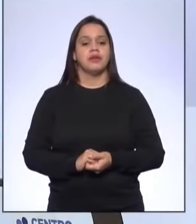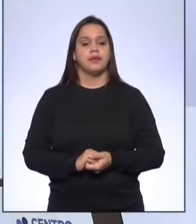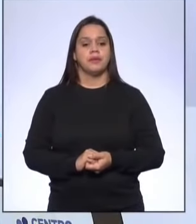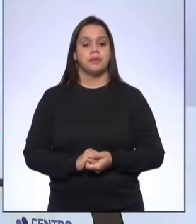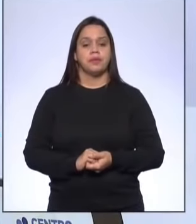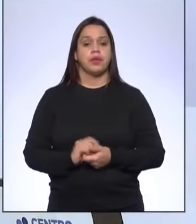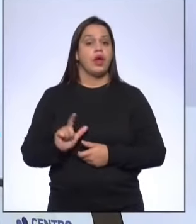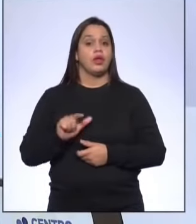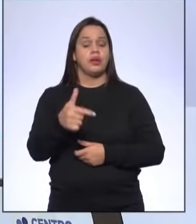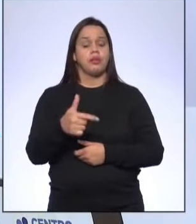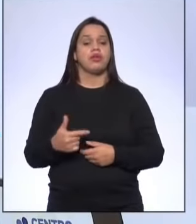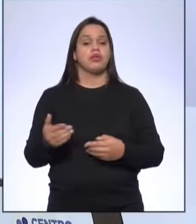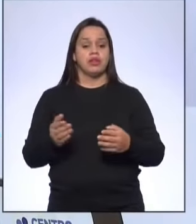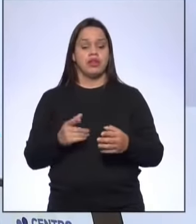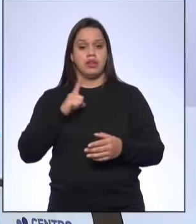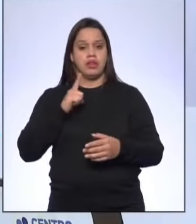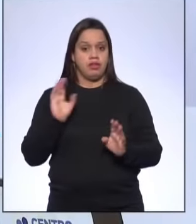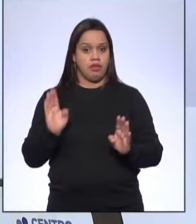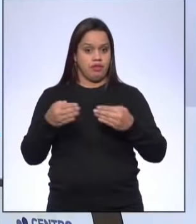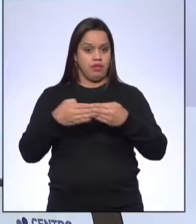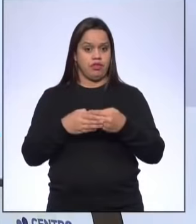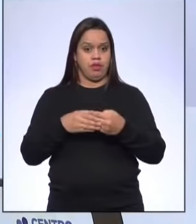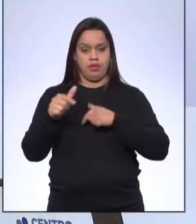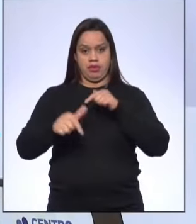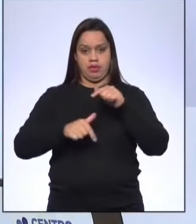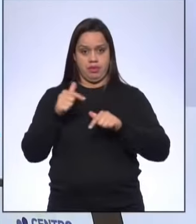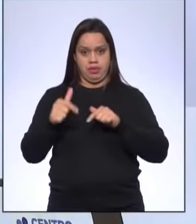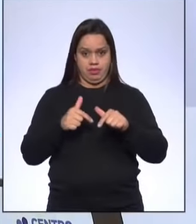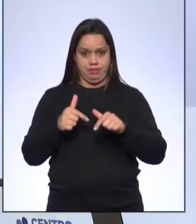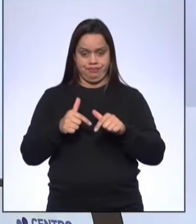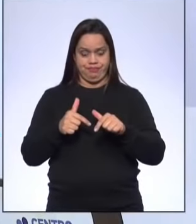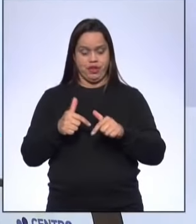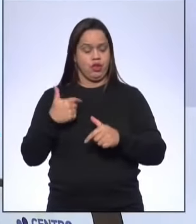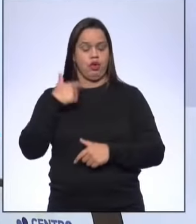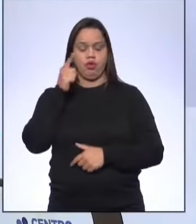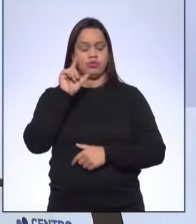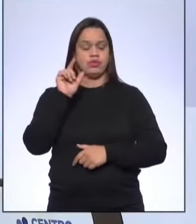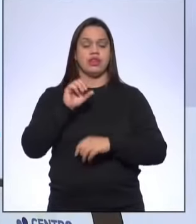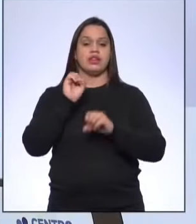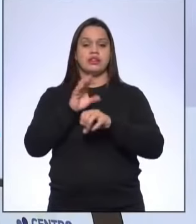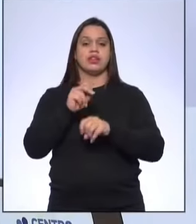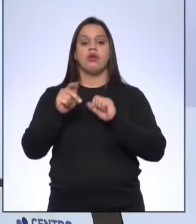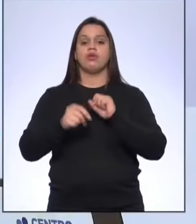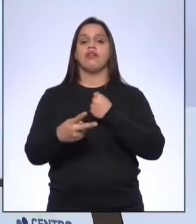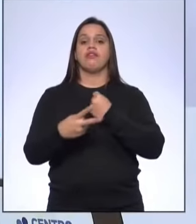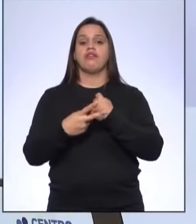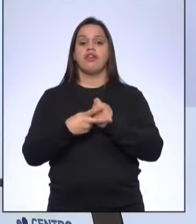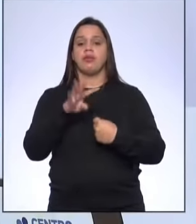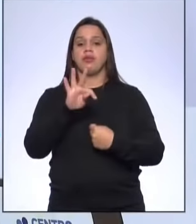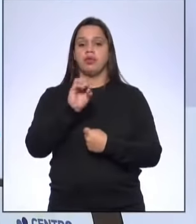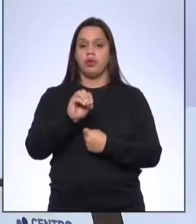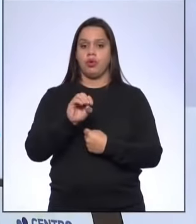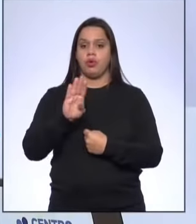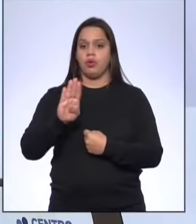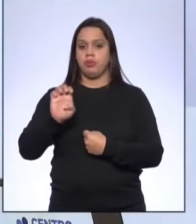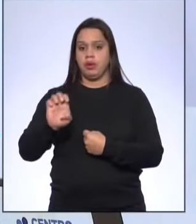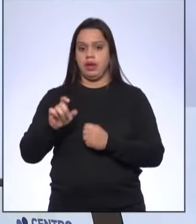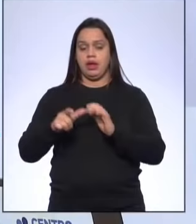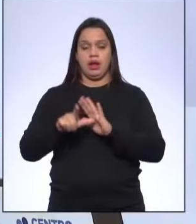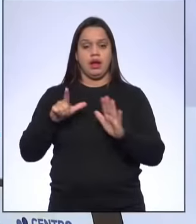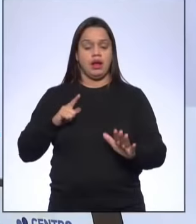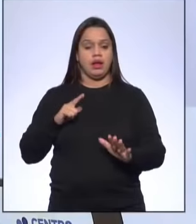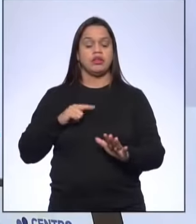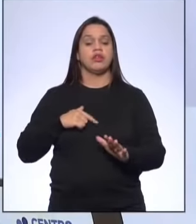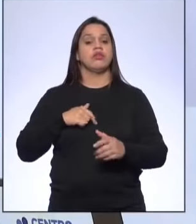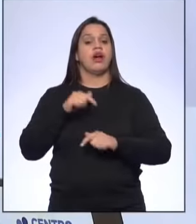quando aconteceu o fechamento das escolas eu não consegui trabalhar o verbo subir não deu tempo eu estava trabalhando o esqui me né